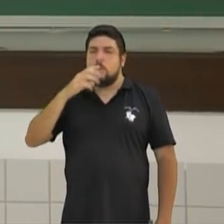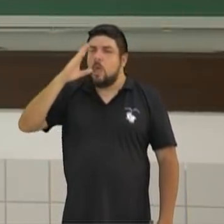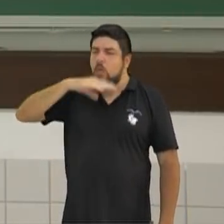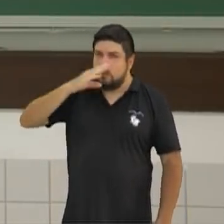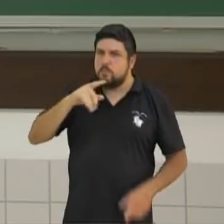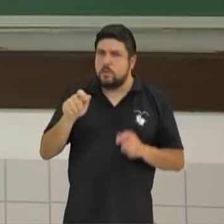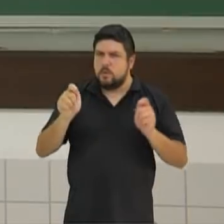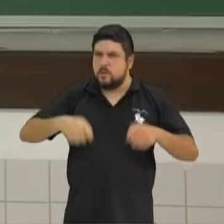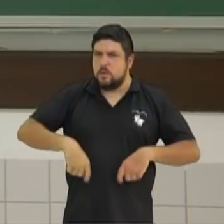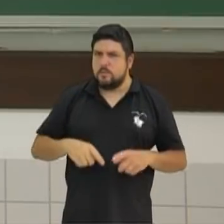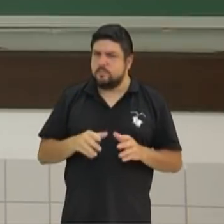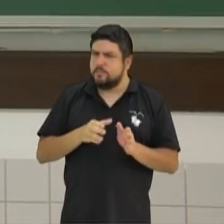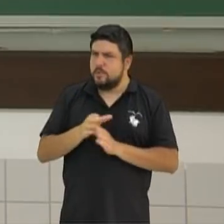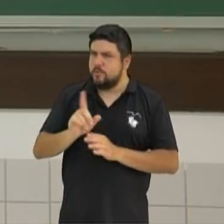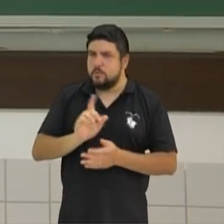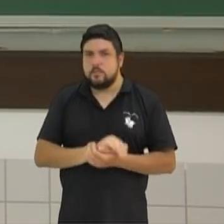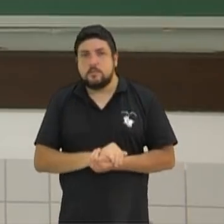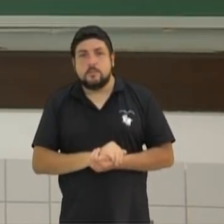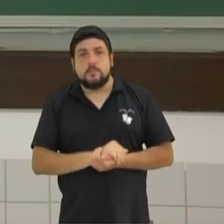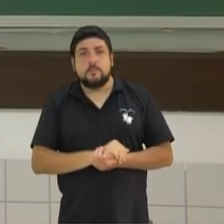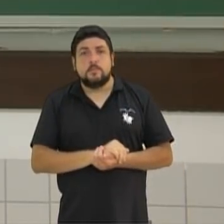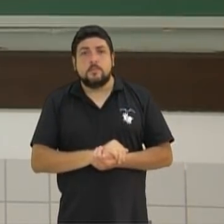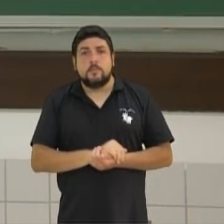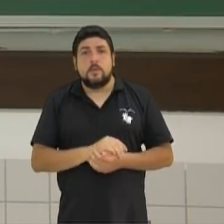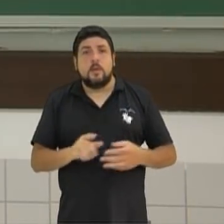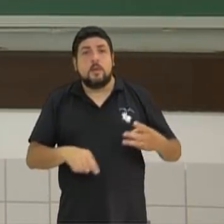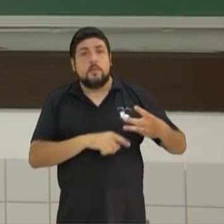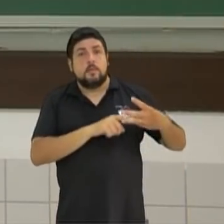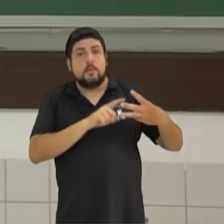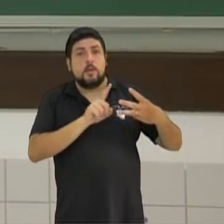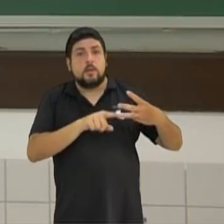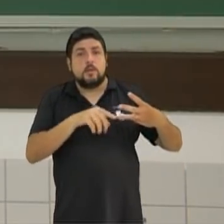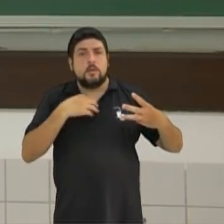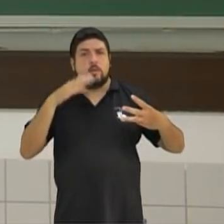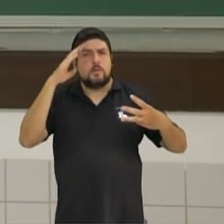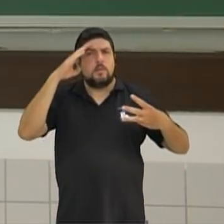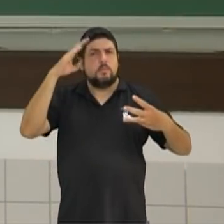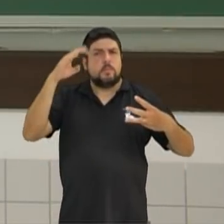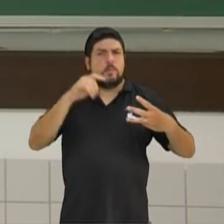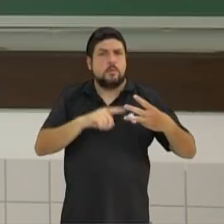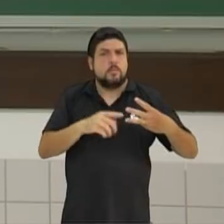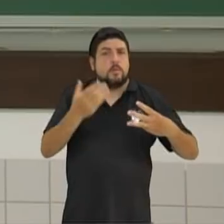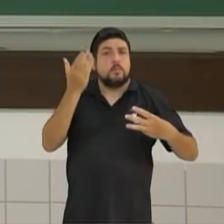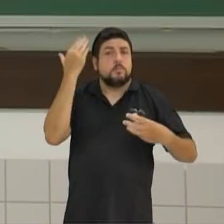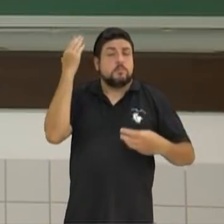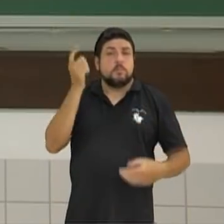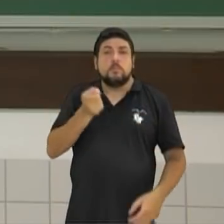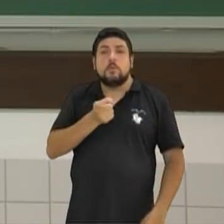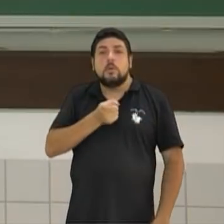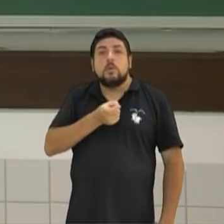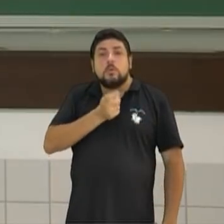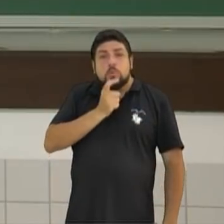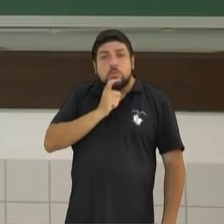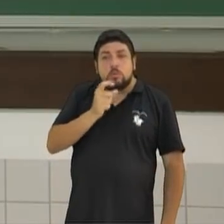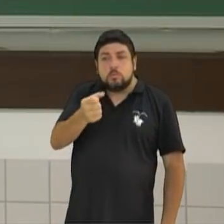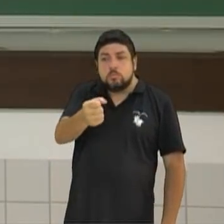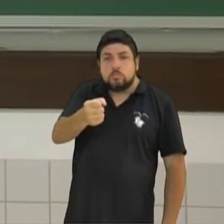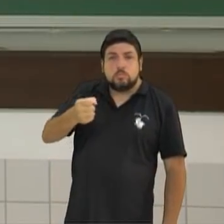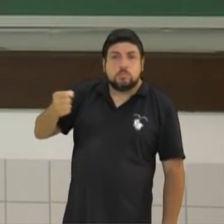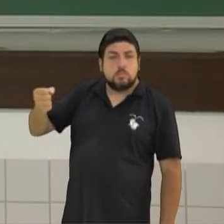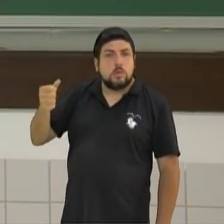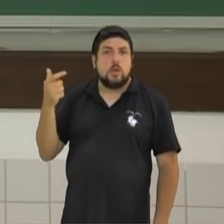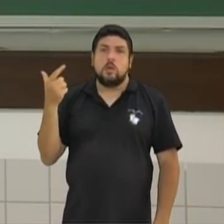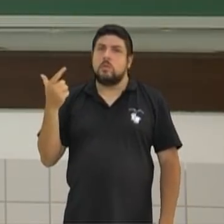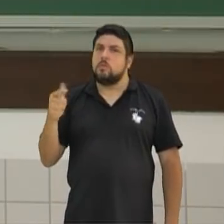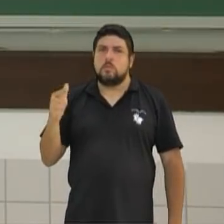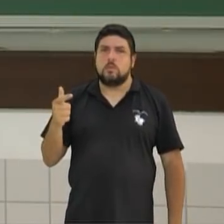recomendo. E a terceira, e talvez a principal, nessa época você não tinha geladeira, freezer, energia elétrica, era